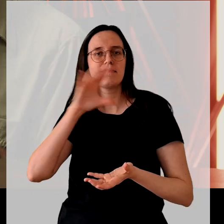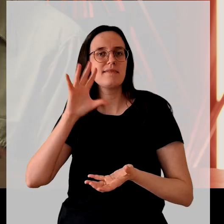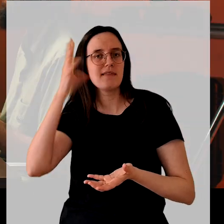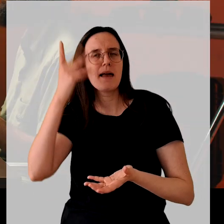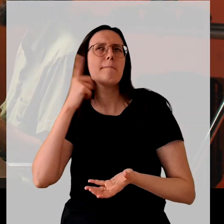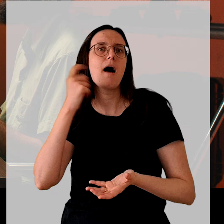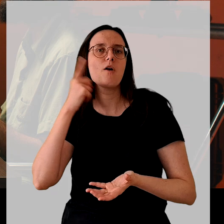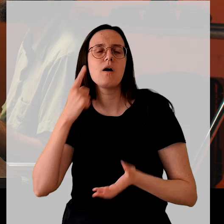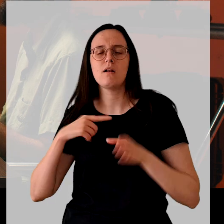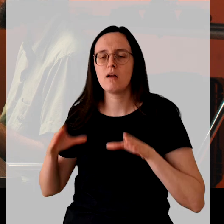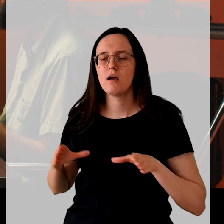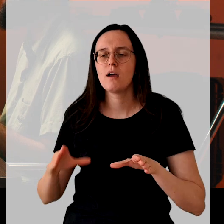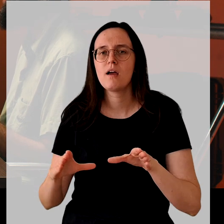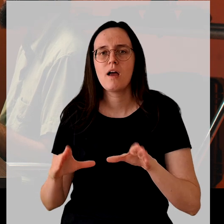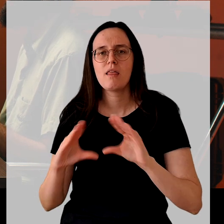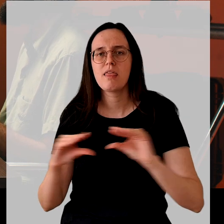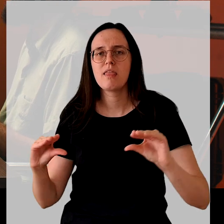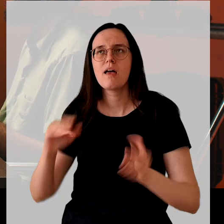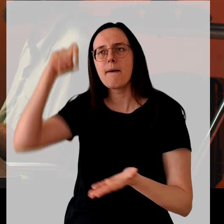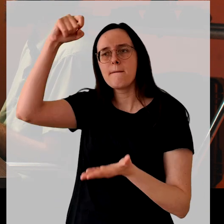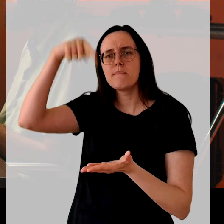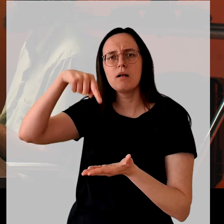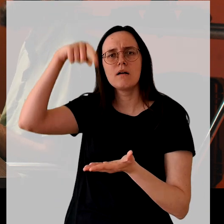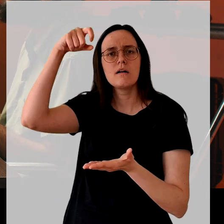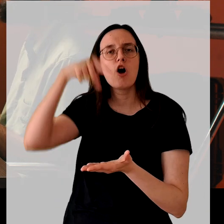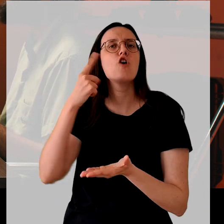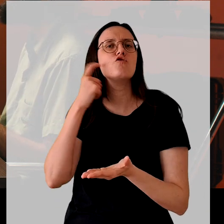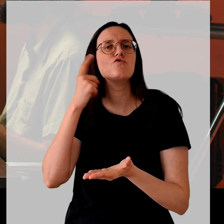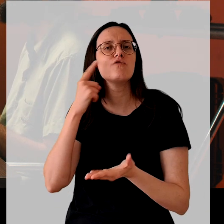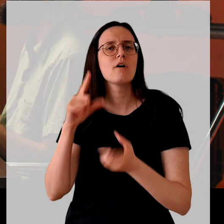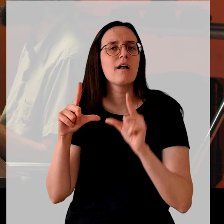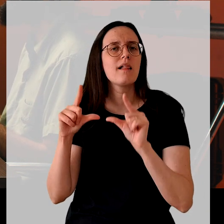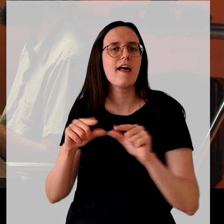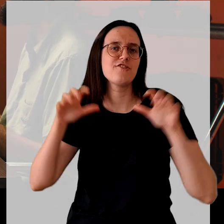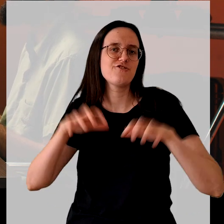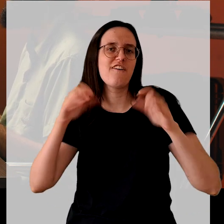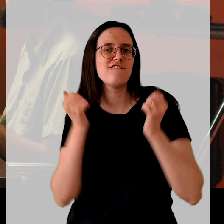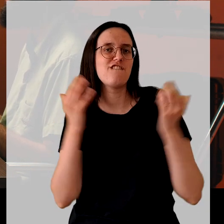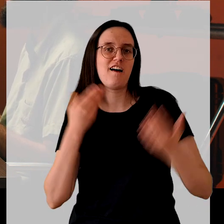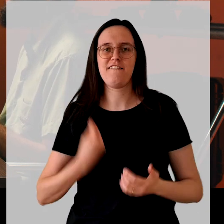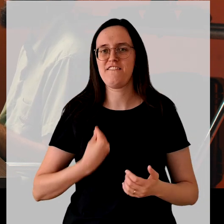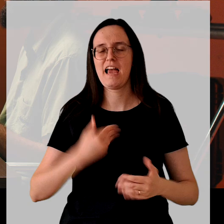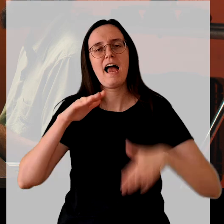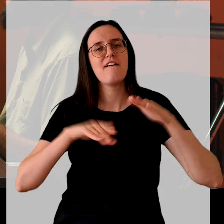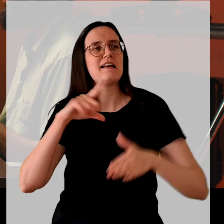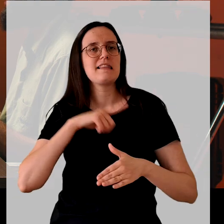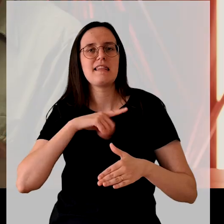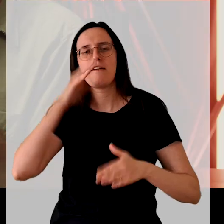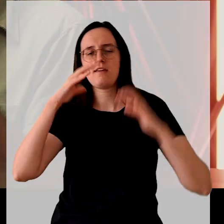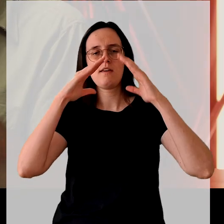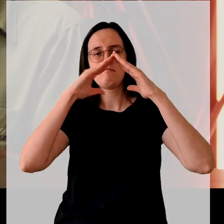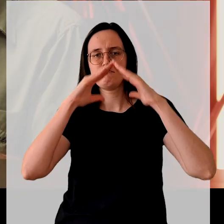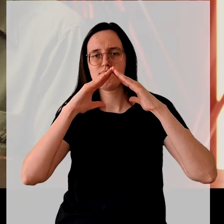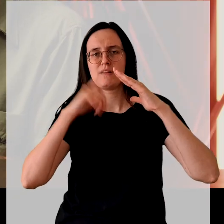ruído maior, eu coloquei espuma. Caramba! Para maciar esse som da chuva aí de fora. Tipo, às vezes tinha